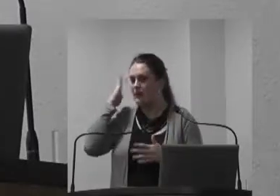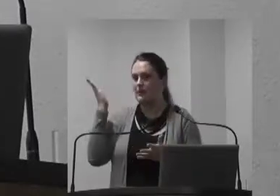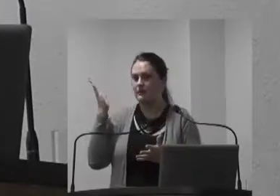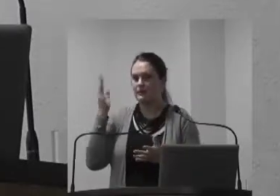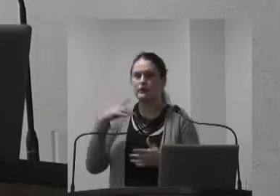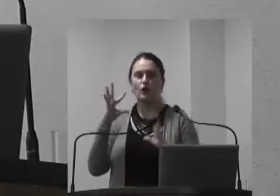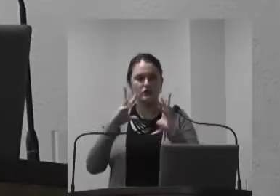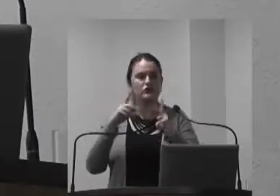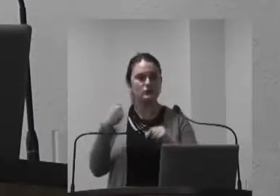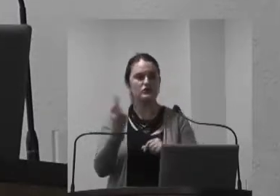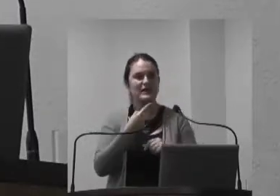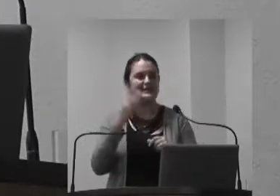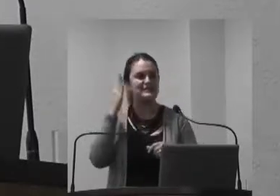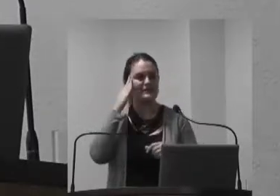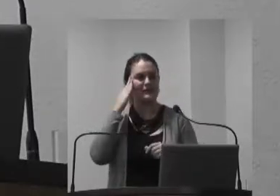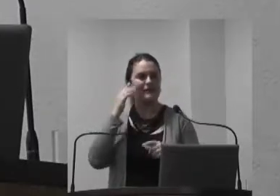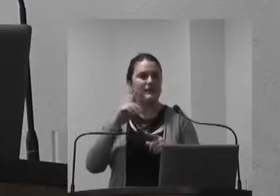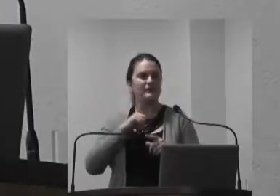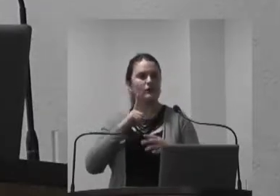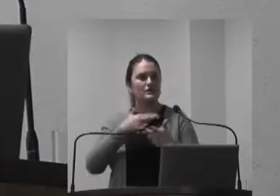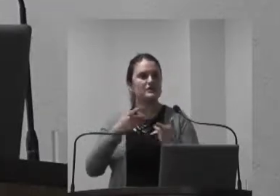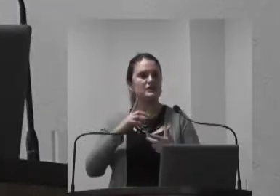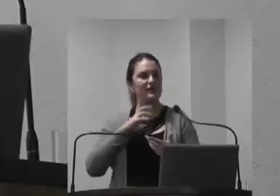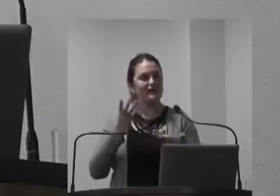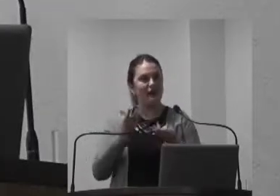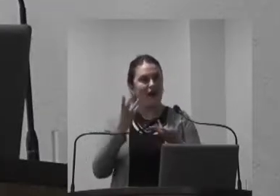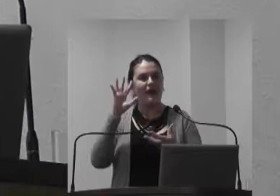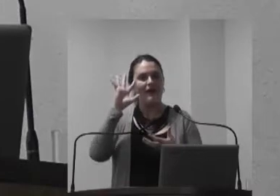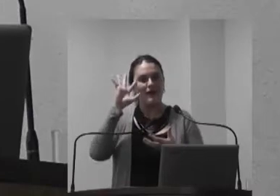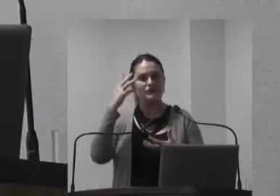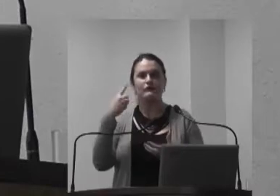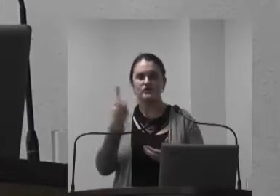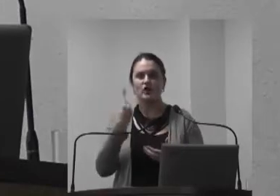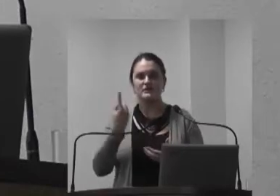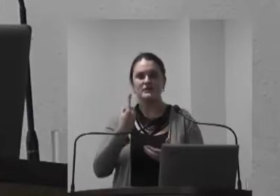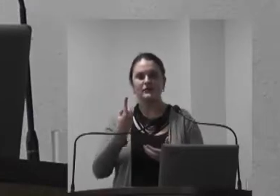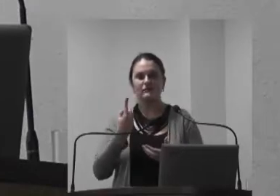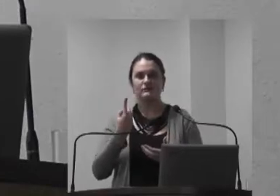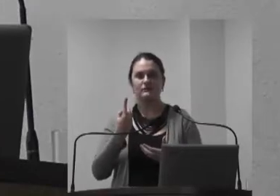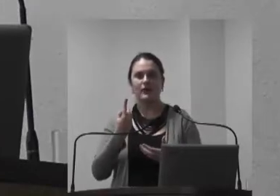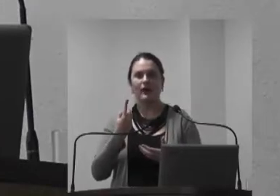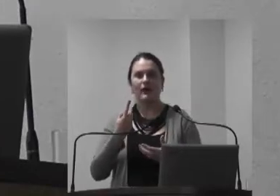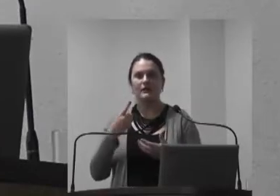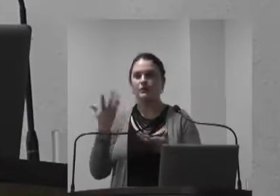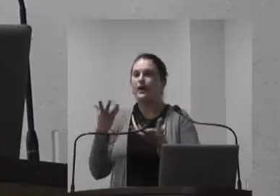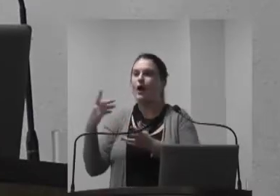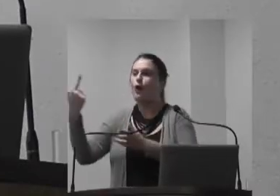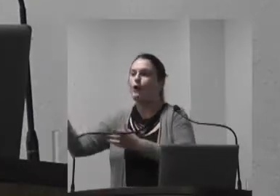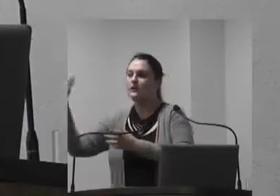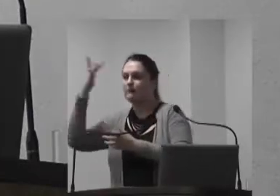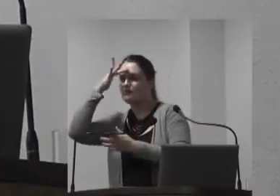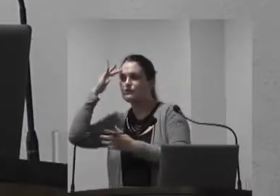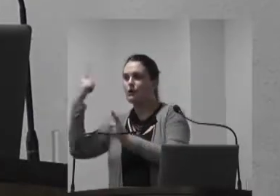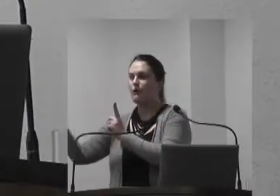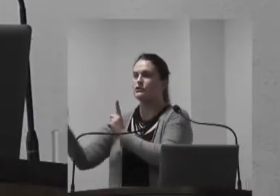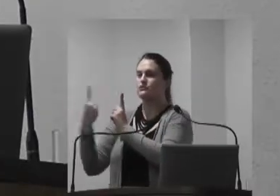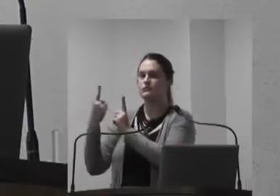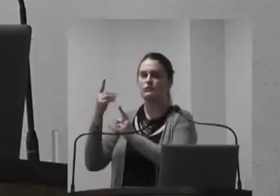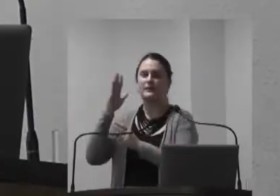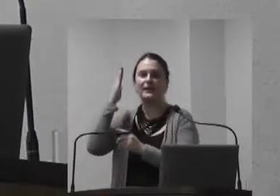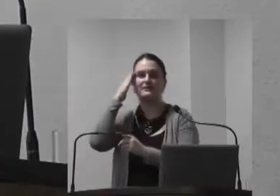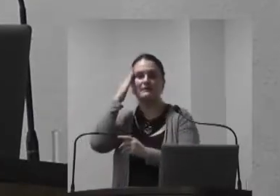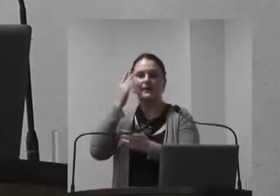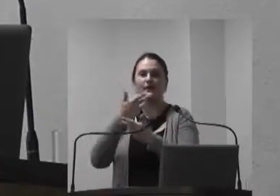ninguém saiba, né? Nós somos assim, né? Tem coisas que a gente quer resolver sozinho, né? Não quer outra